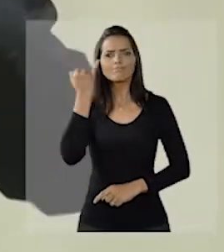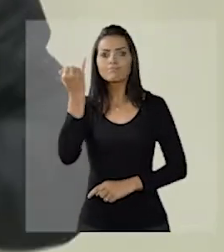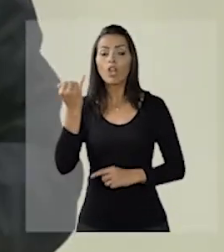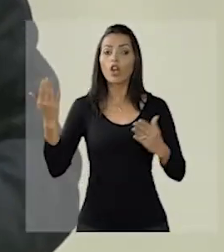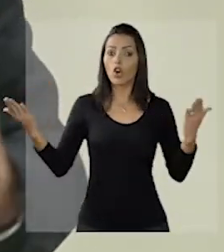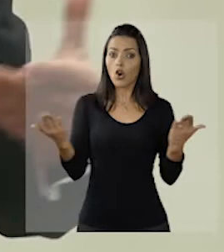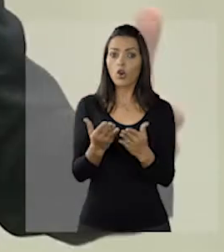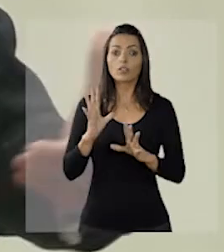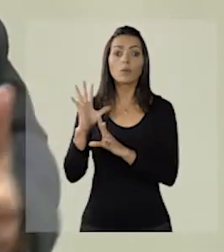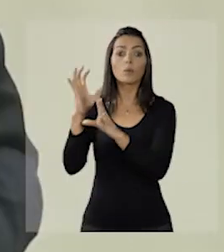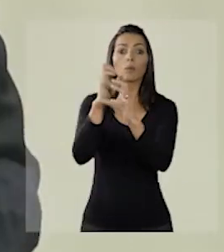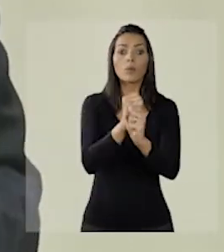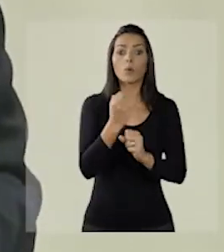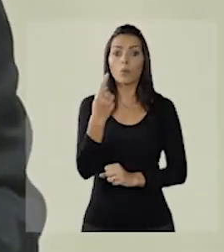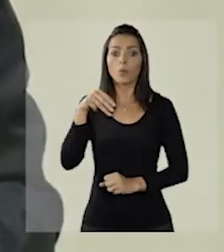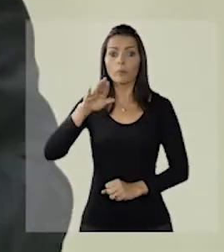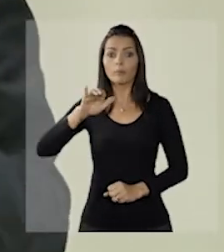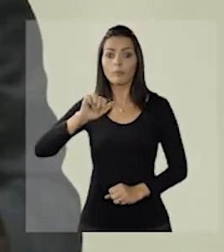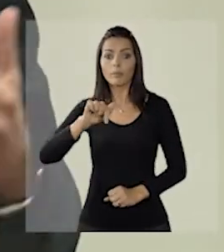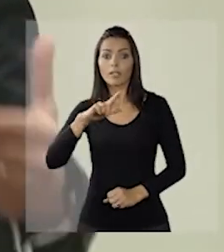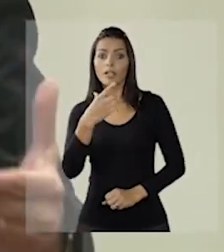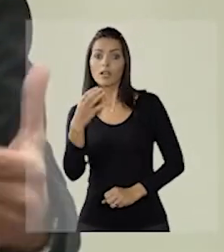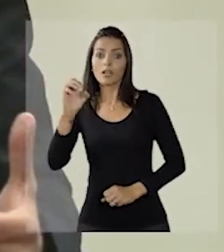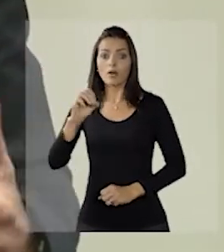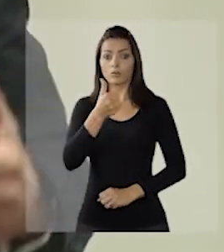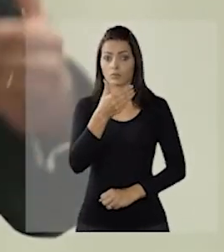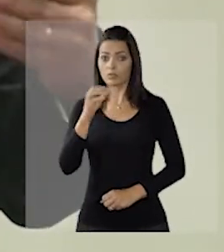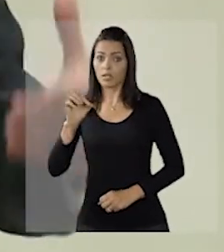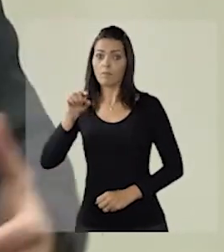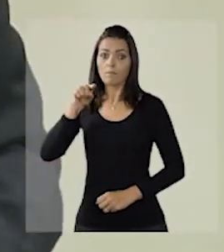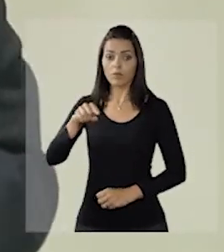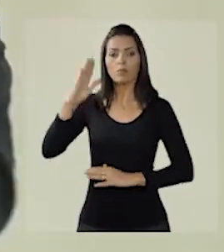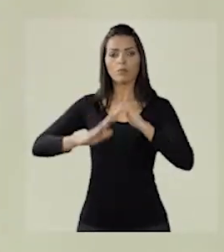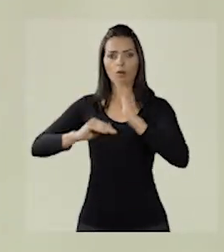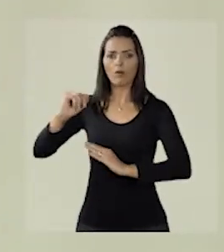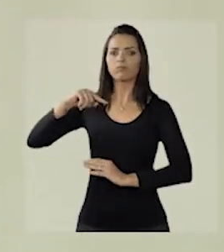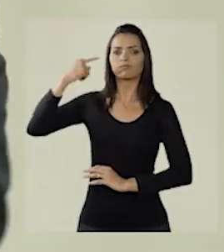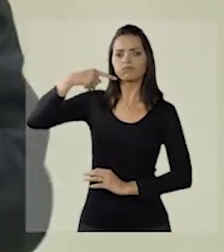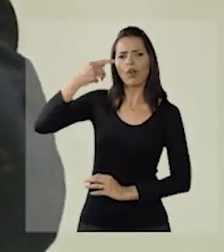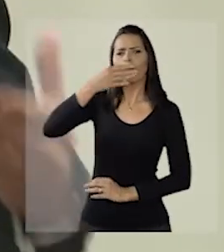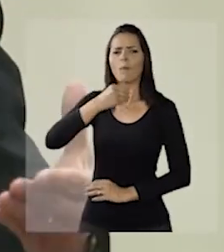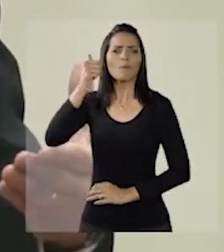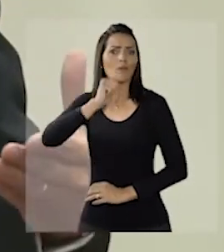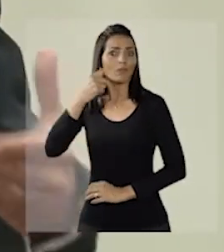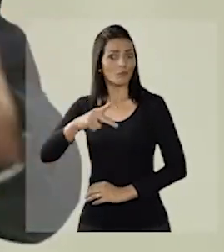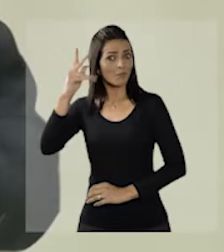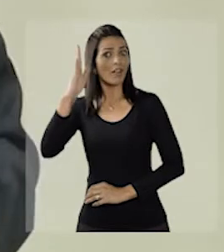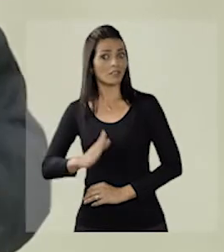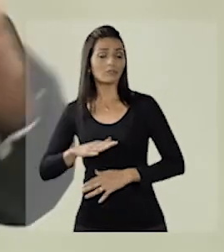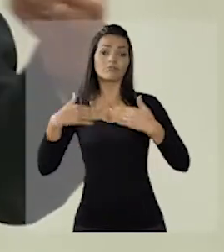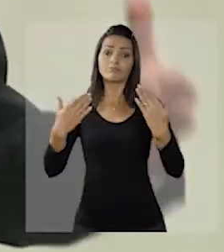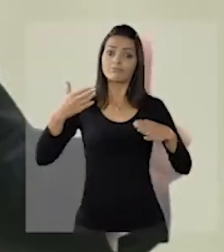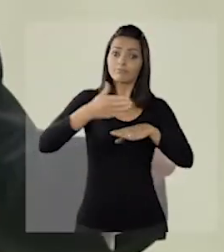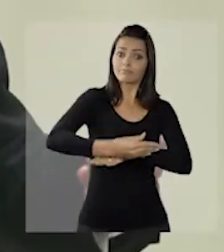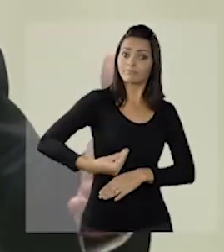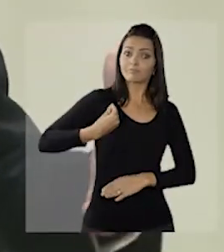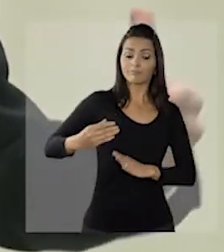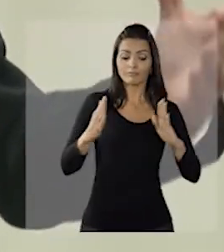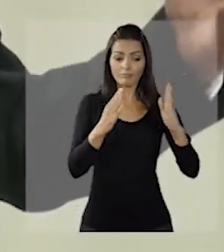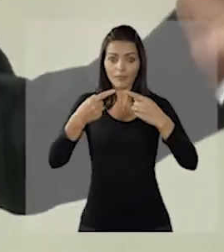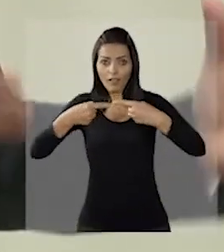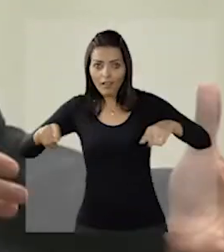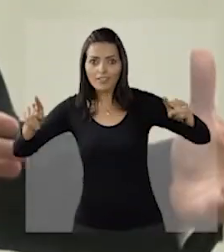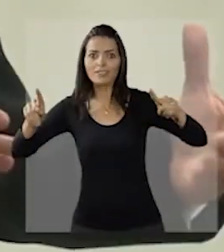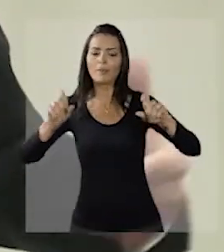é fundamental. Hoje nós somos mais de 1.100.000 advogados e advogadas brasileiros. E, portanto, temos que